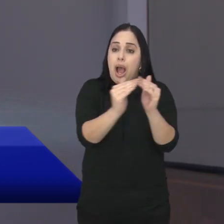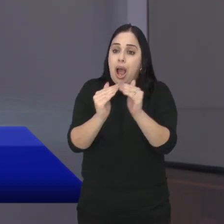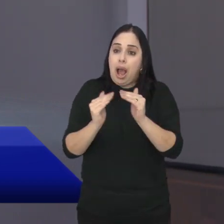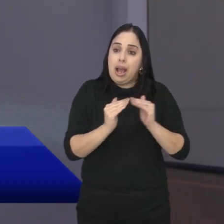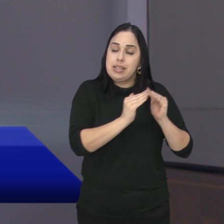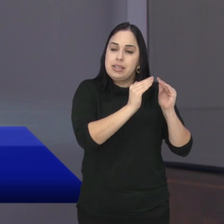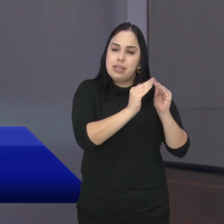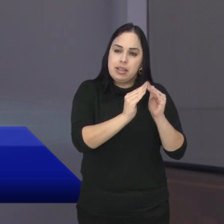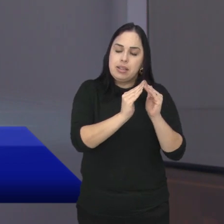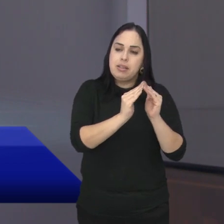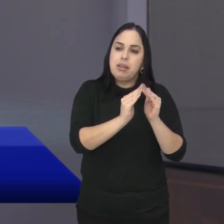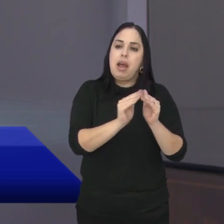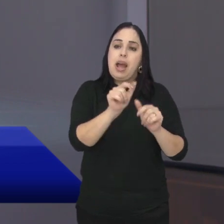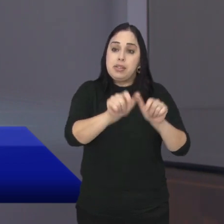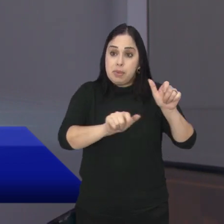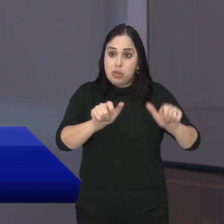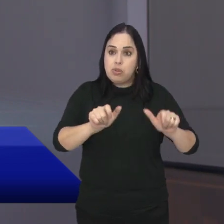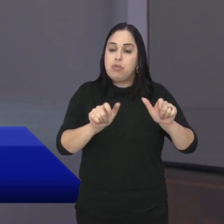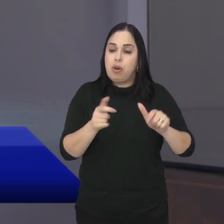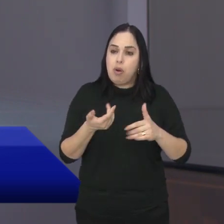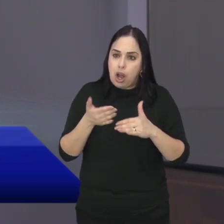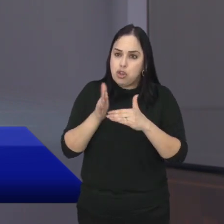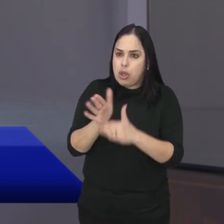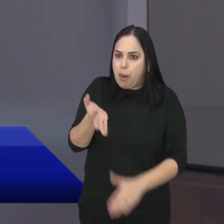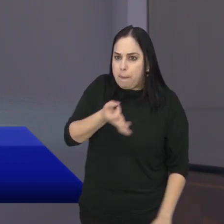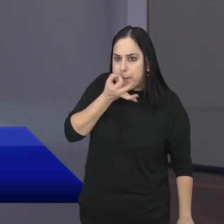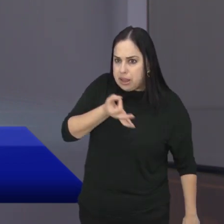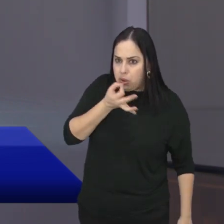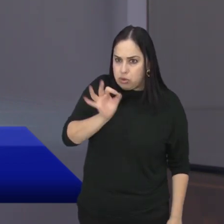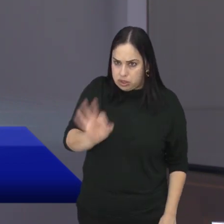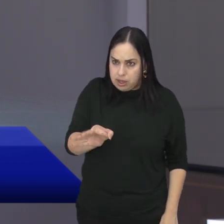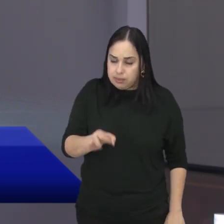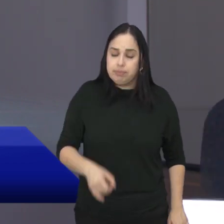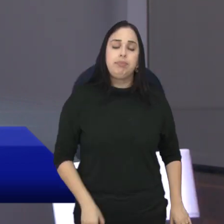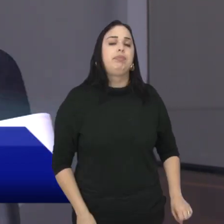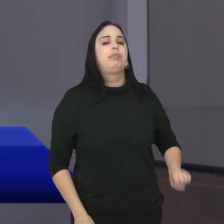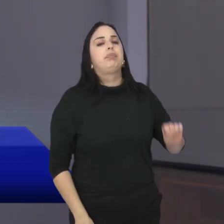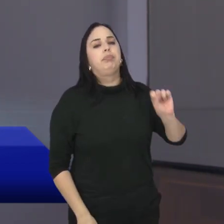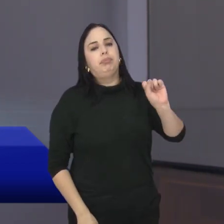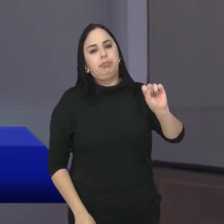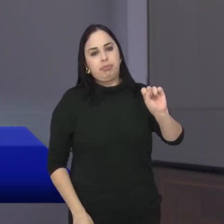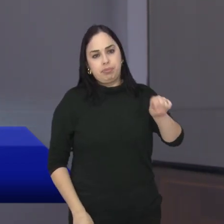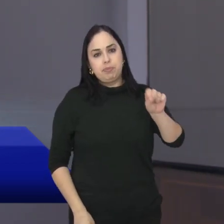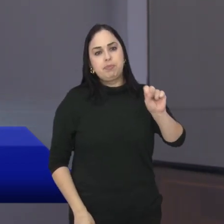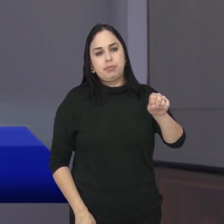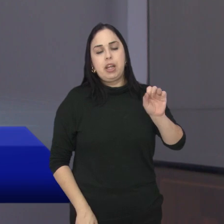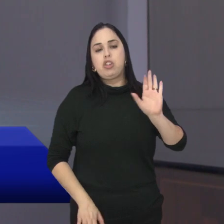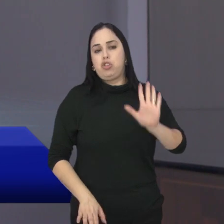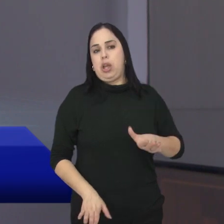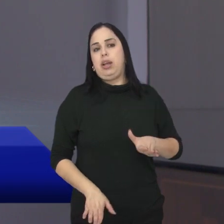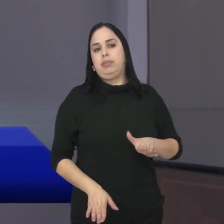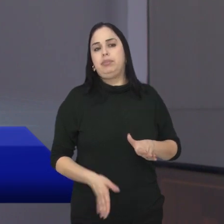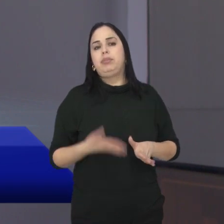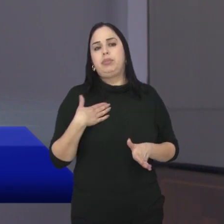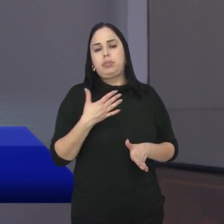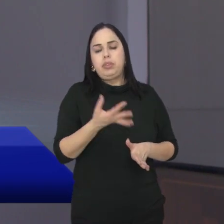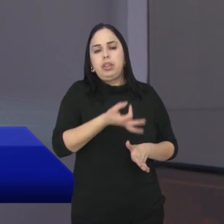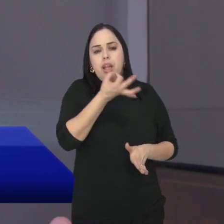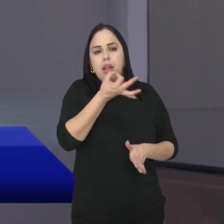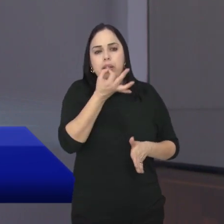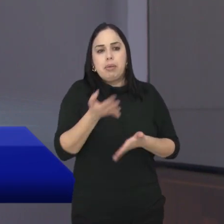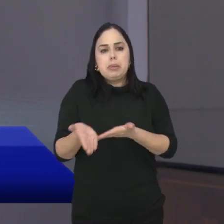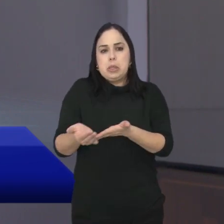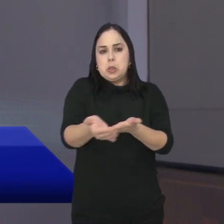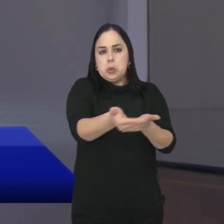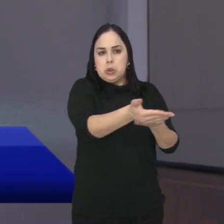muito grande, né? Então, de alguma forma, a população vai participar também, vai ser ouvida. Sim, a gente já tem esse conceito de ter